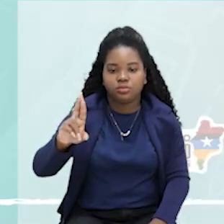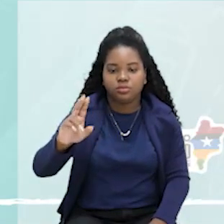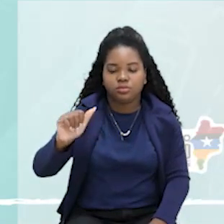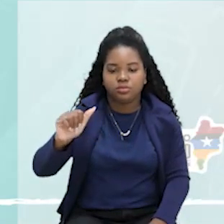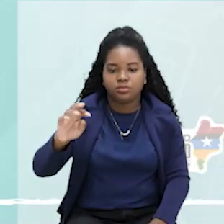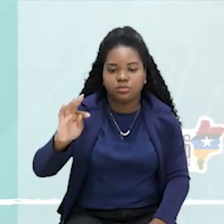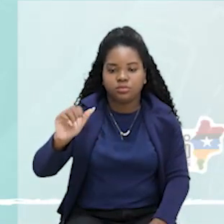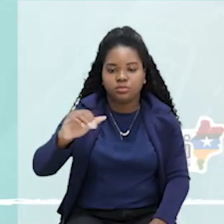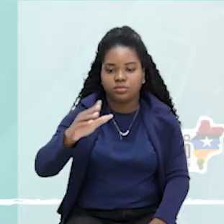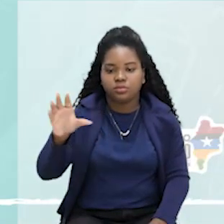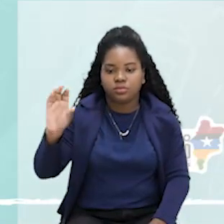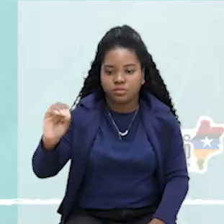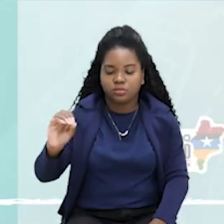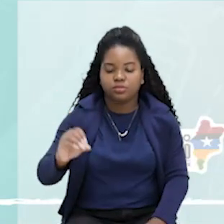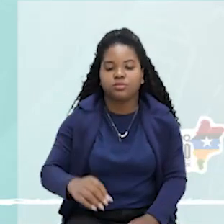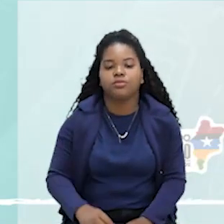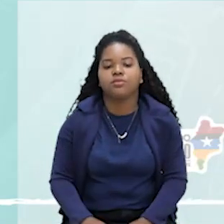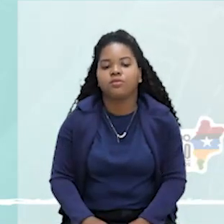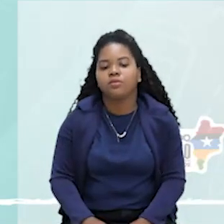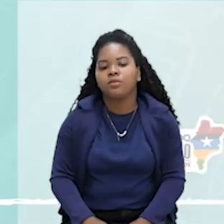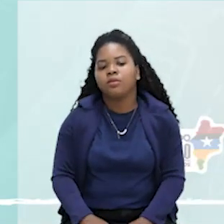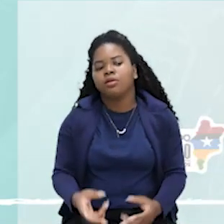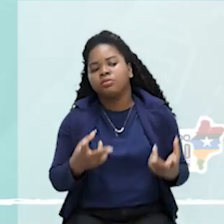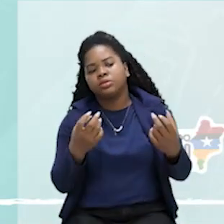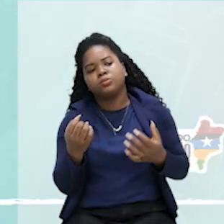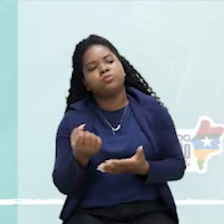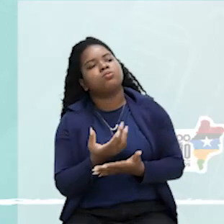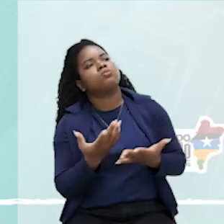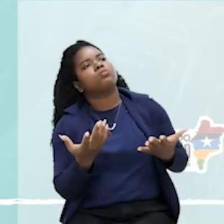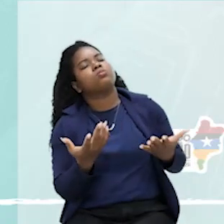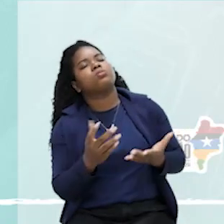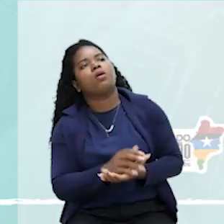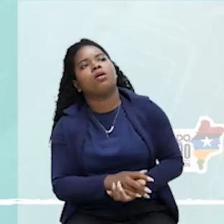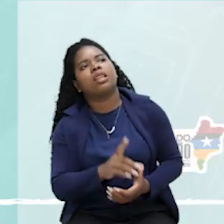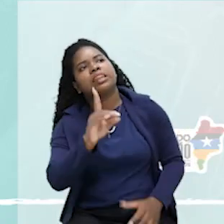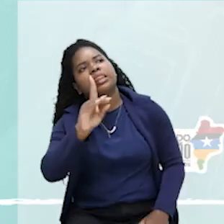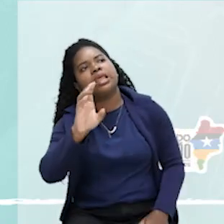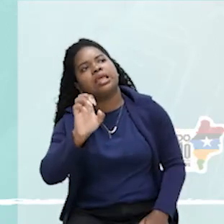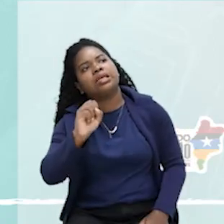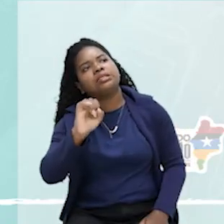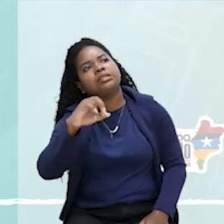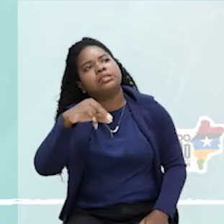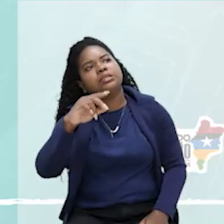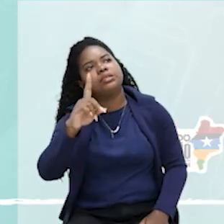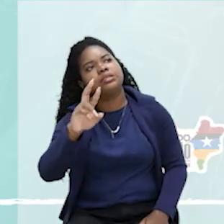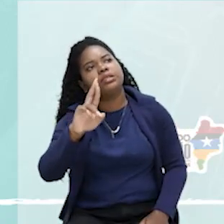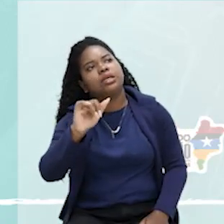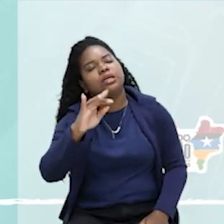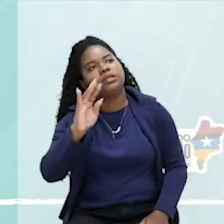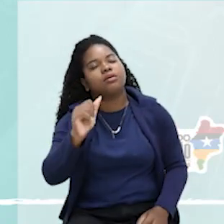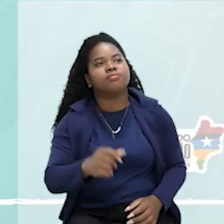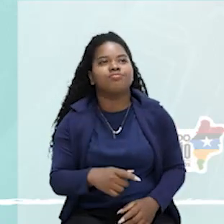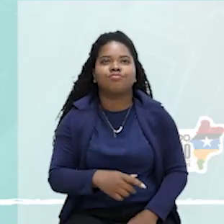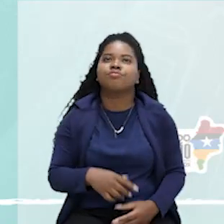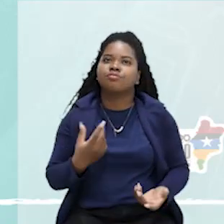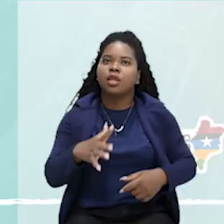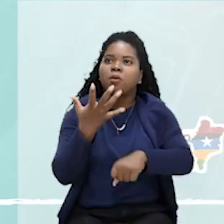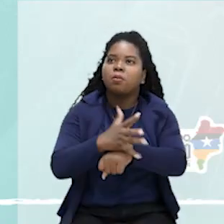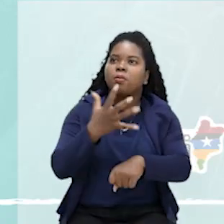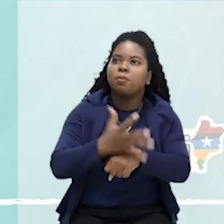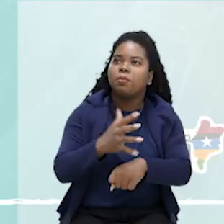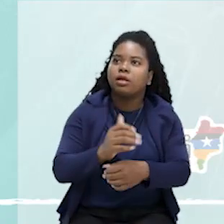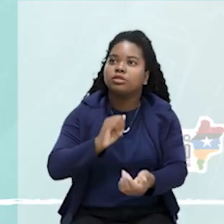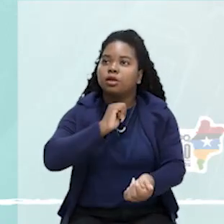Aí você poxa desidratar Ah eu joguei né pratiquei um esporte né